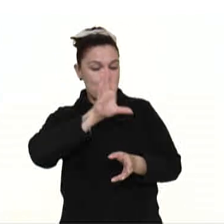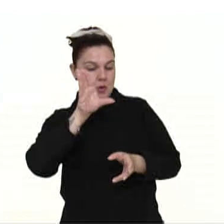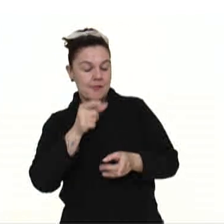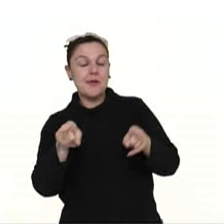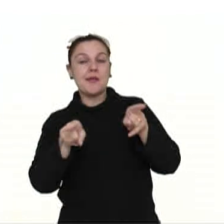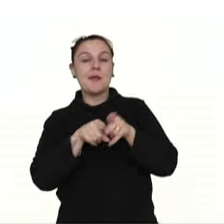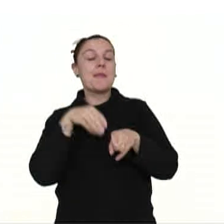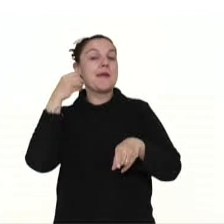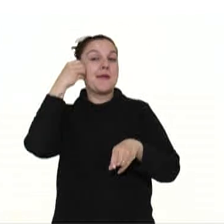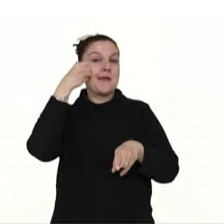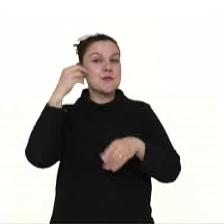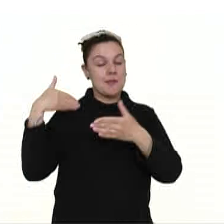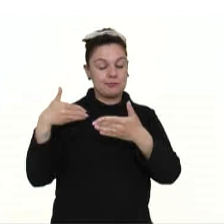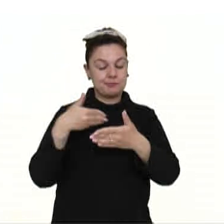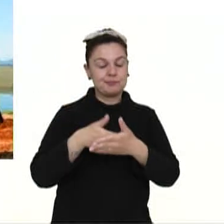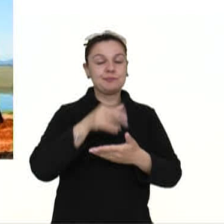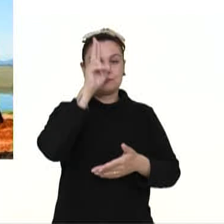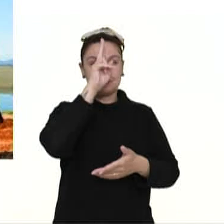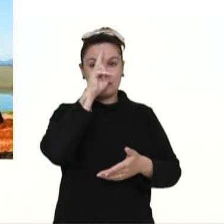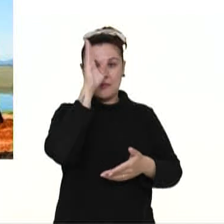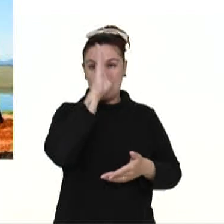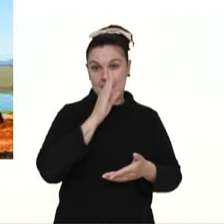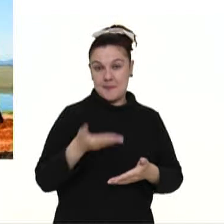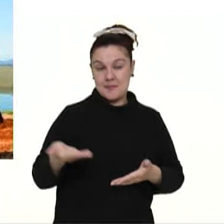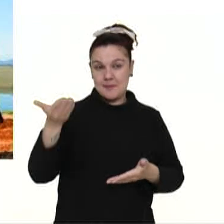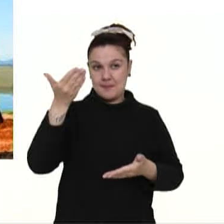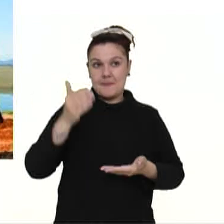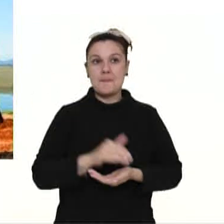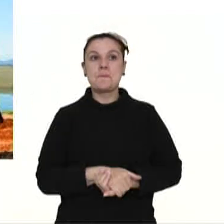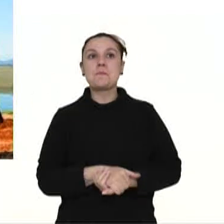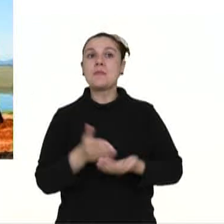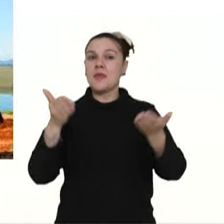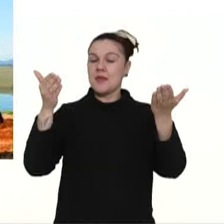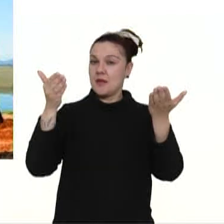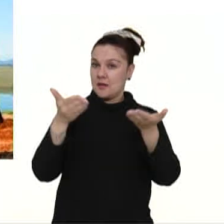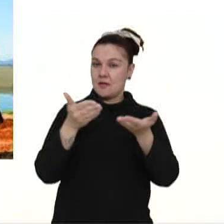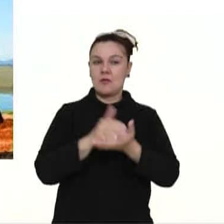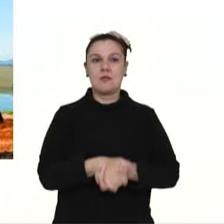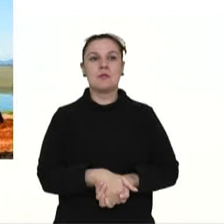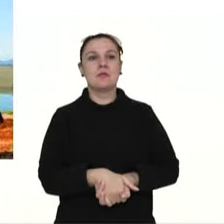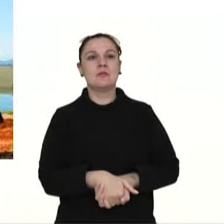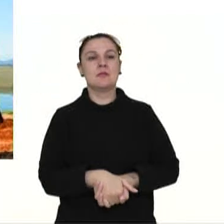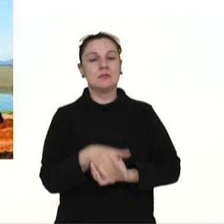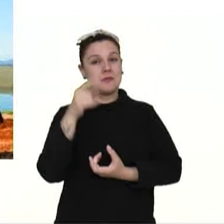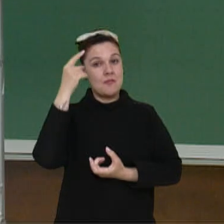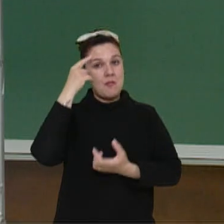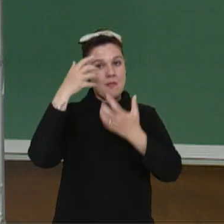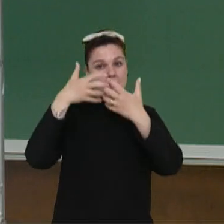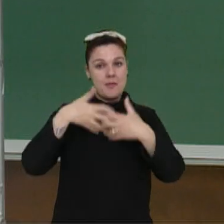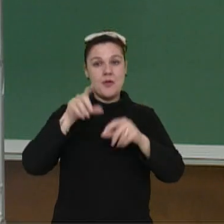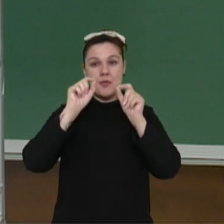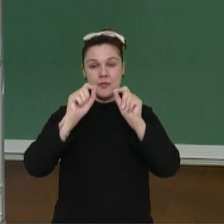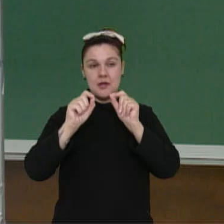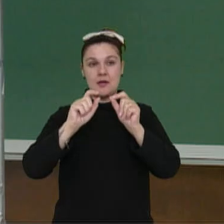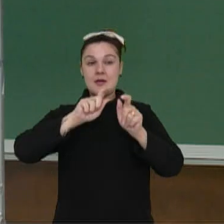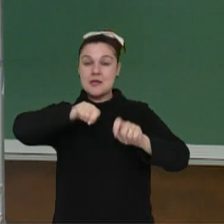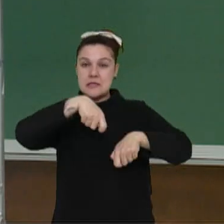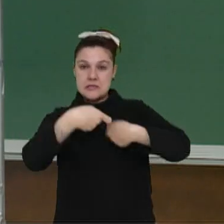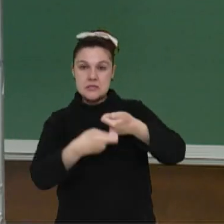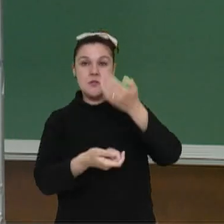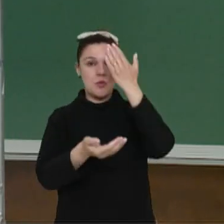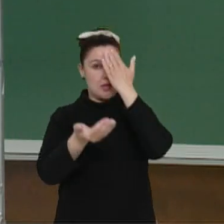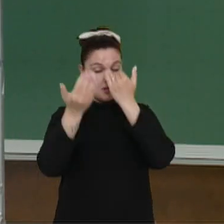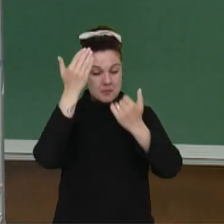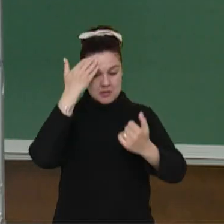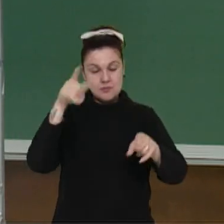experiência histórica brasileira. Isto. E agora vamos pensar um pouquinho nos símbolos e